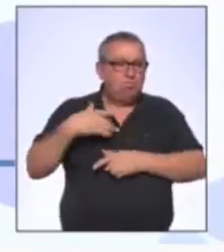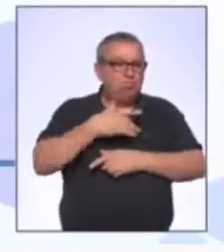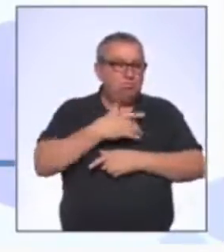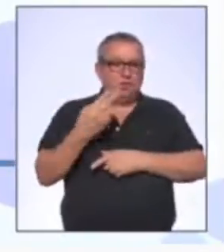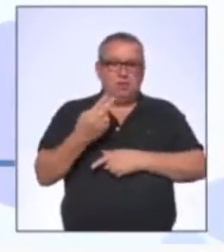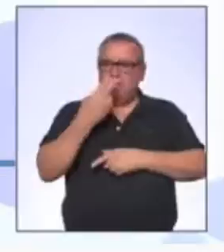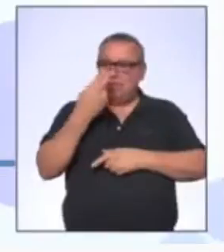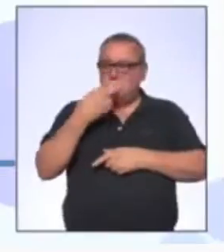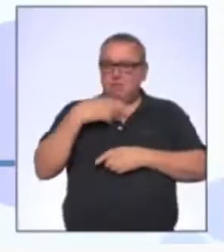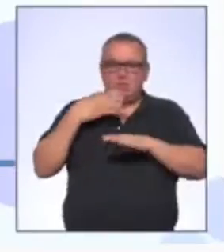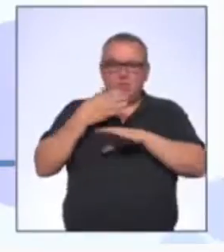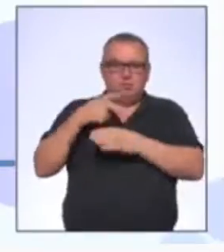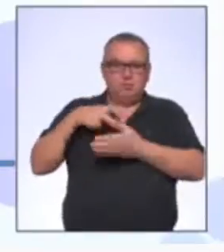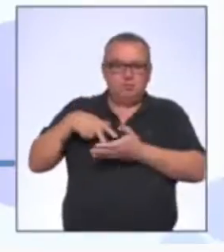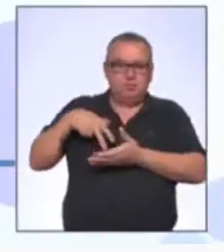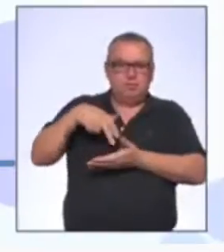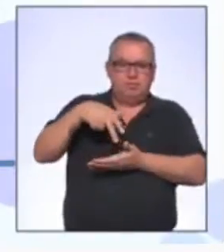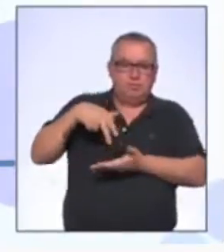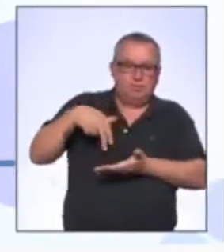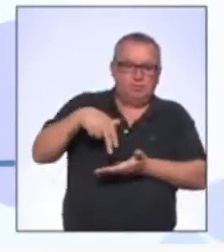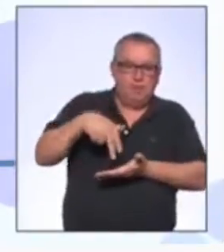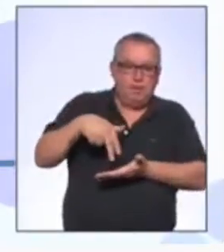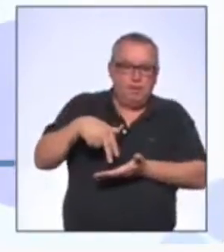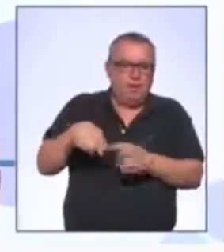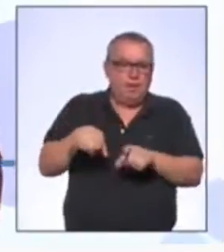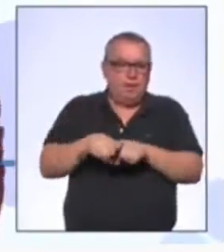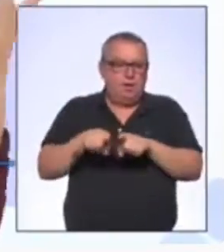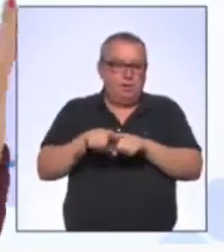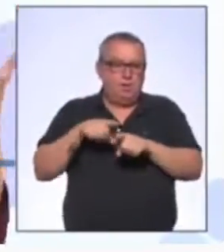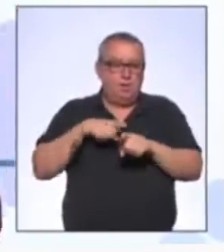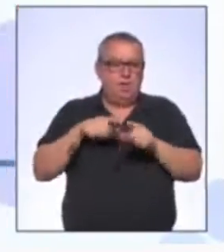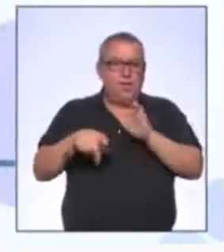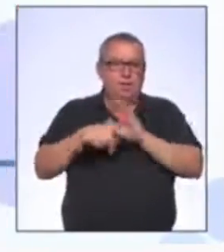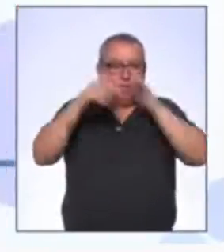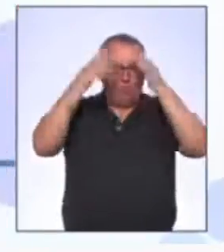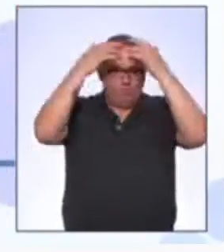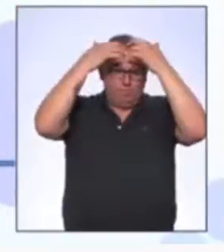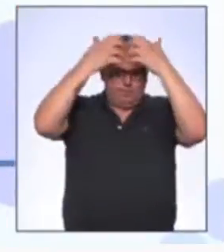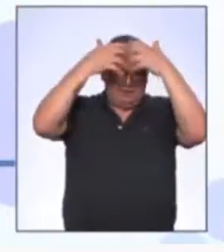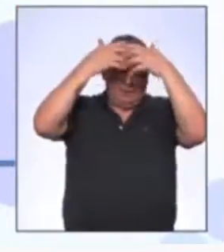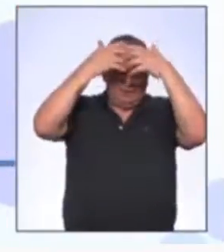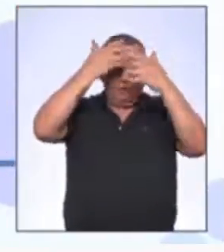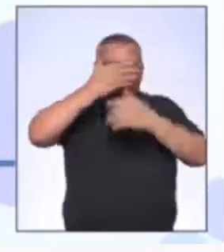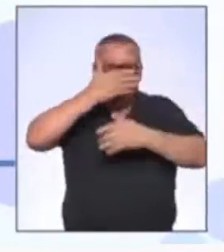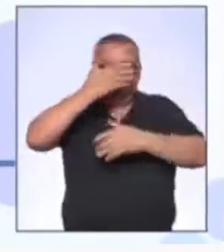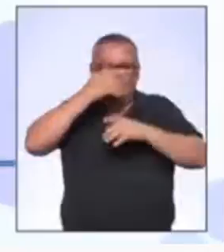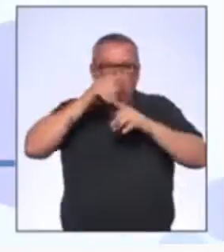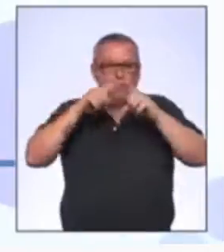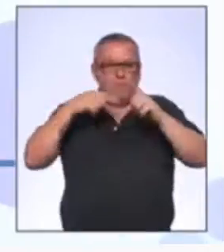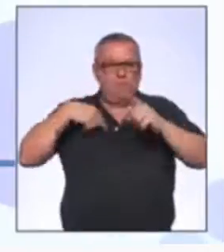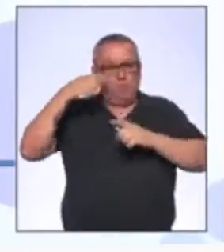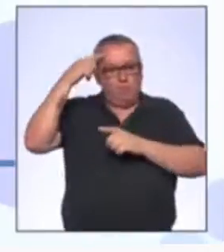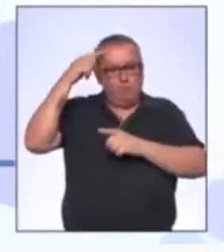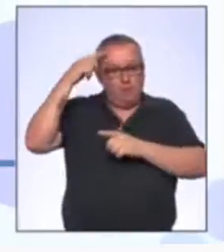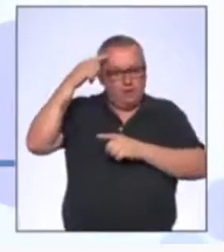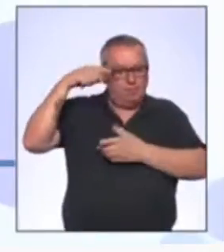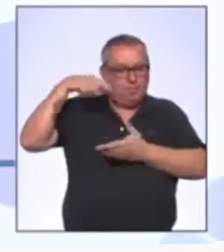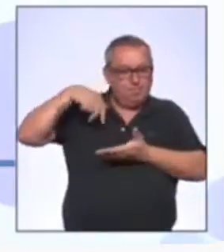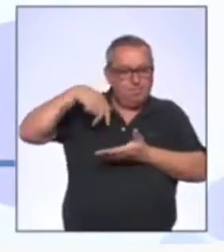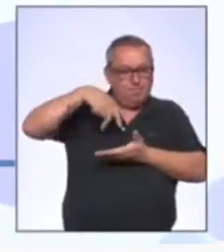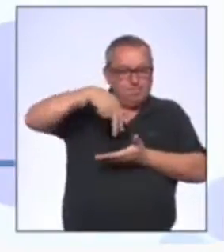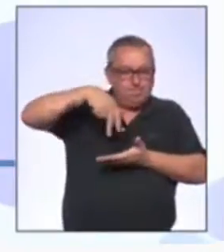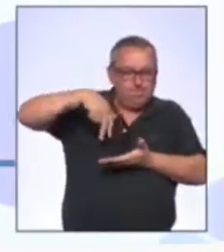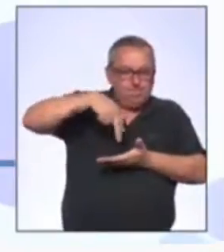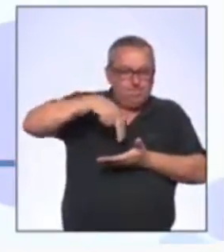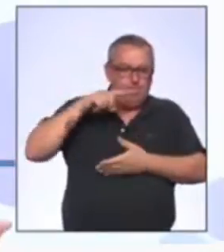impossibilitados de locomoção né ou até mesmo atingindo a parte cerebral visual mas vamos pensar na locomoção e